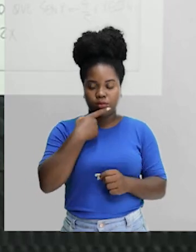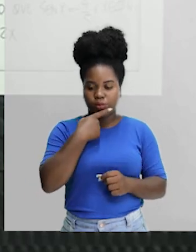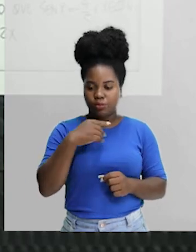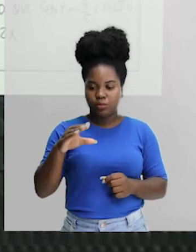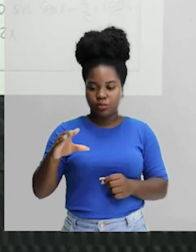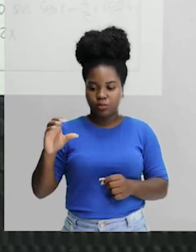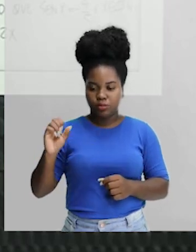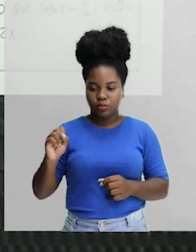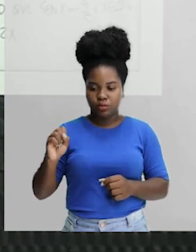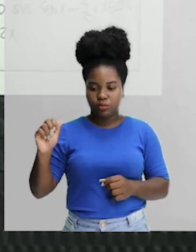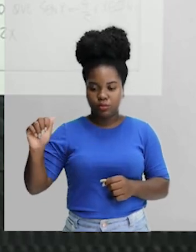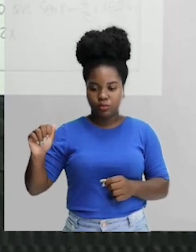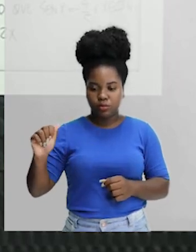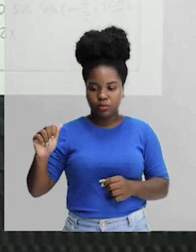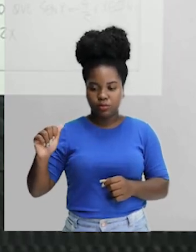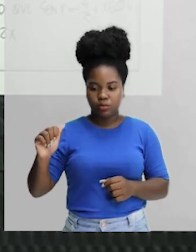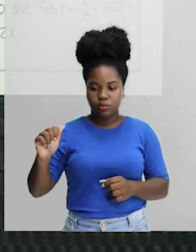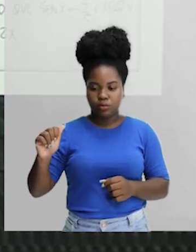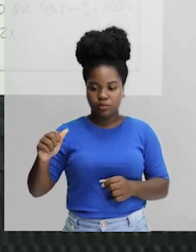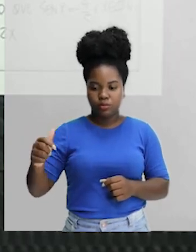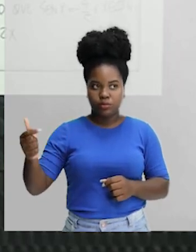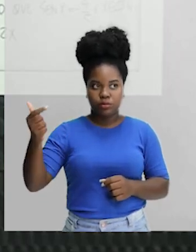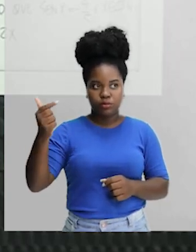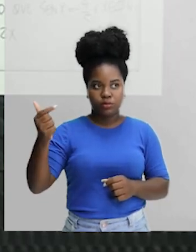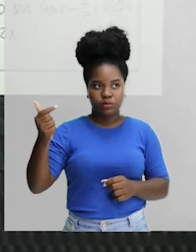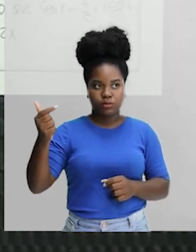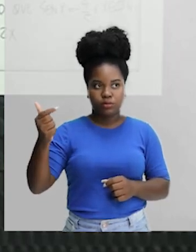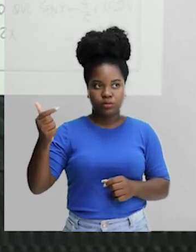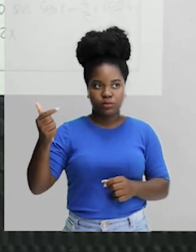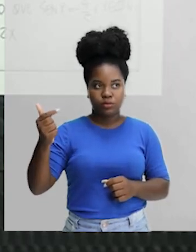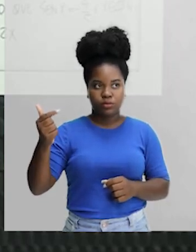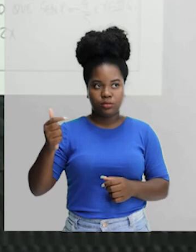ao cosseno ao quadrado de A